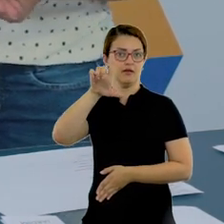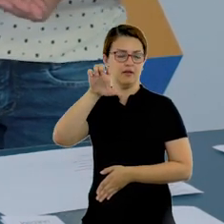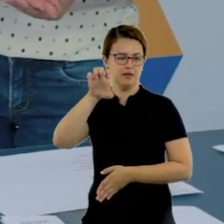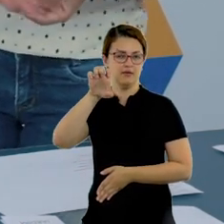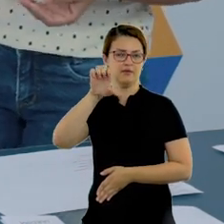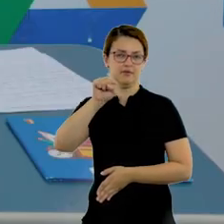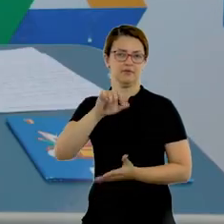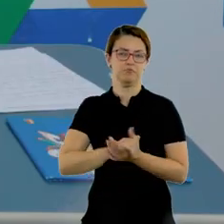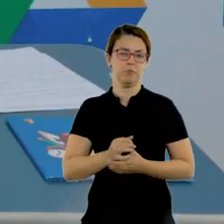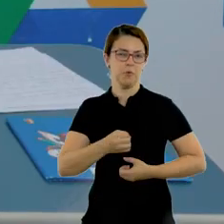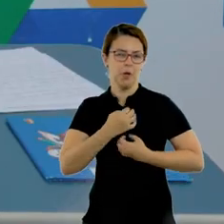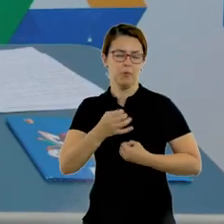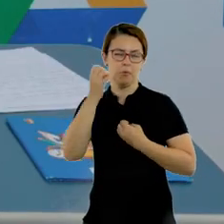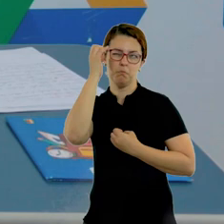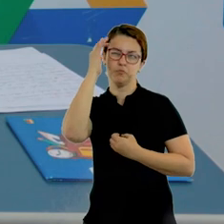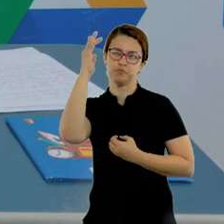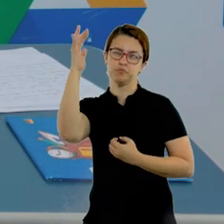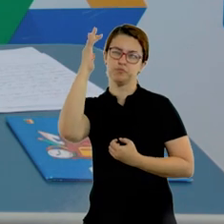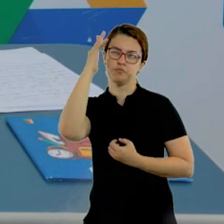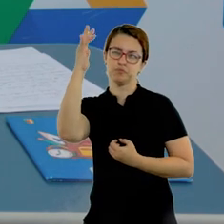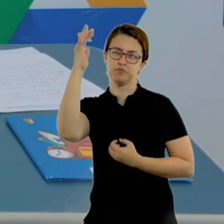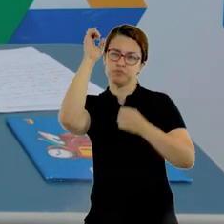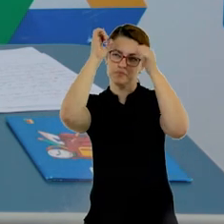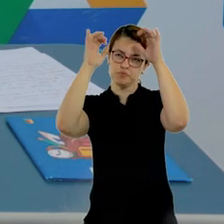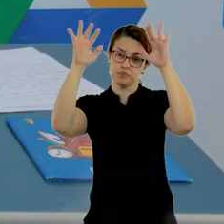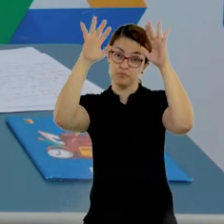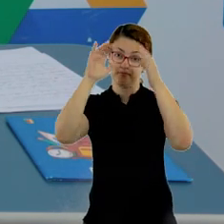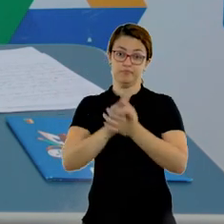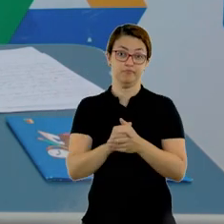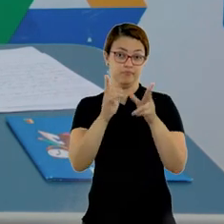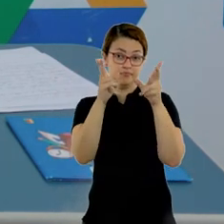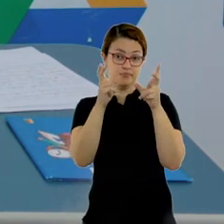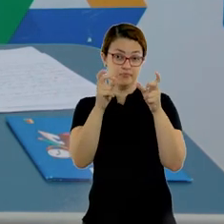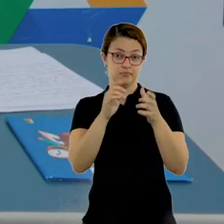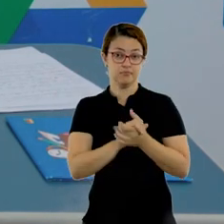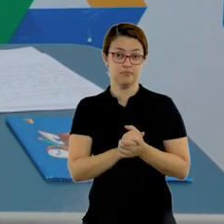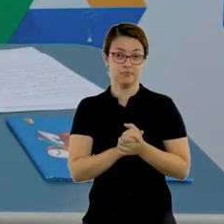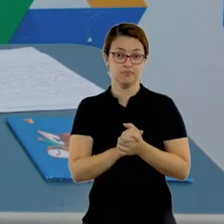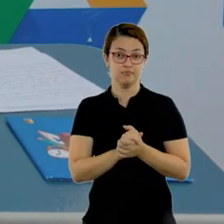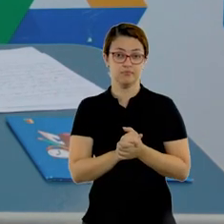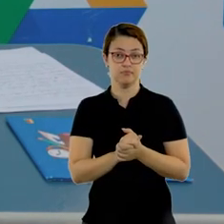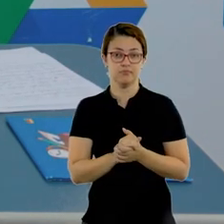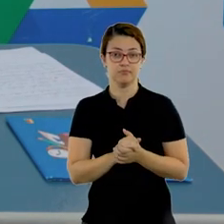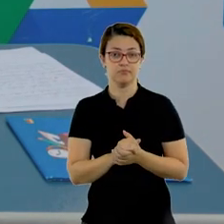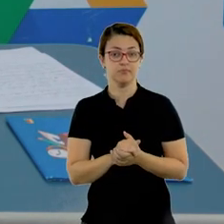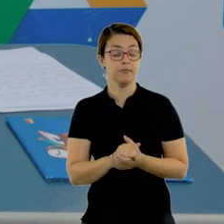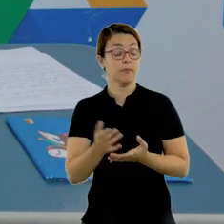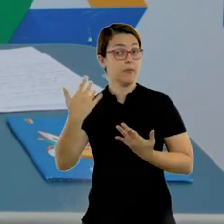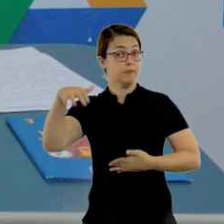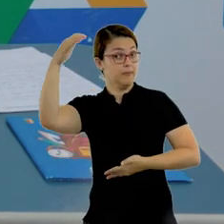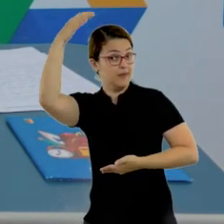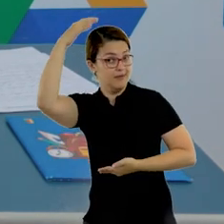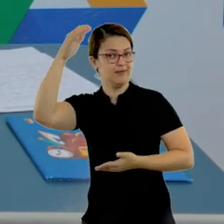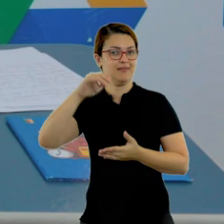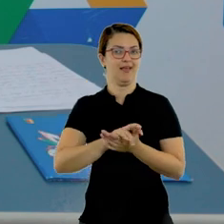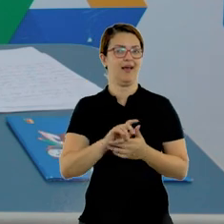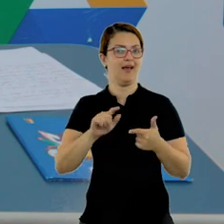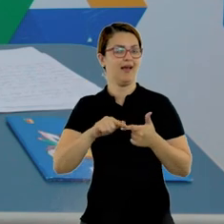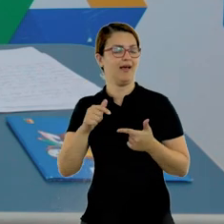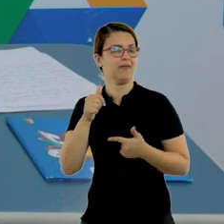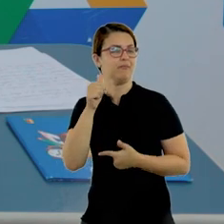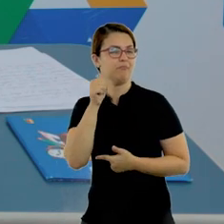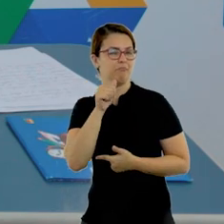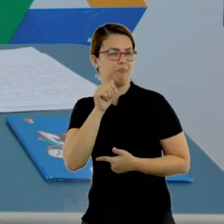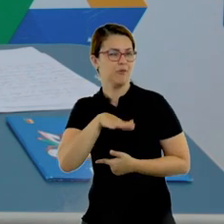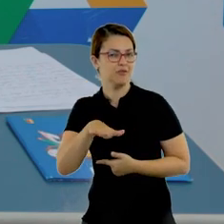as crianças. Eu trouxe aqui o título de alguns desses poemas. Então nós temos Ou Isto ou Aquilo, A Bailarina, As Meninas, A Chácara